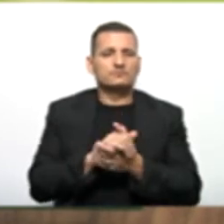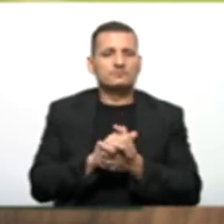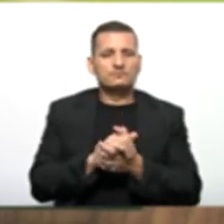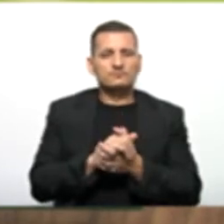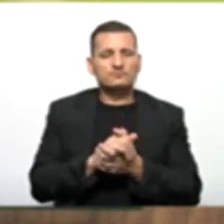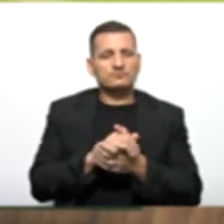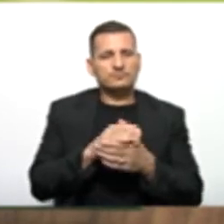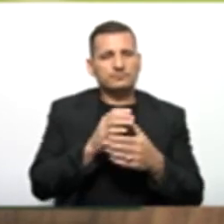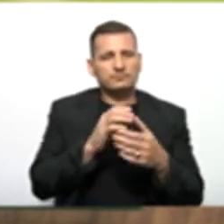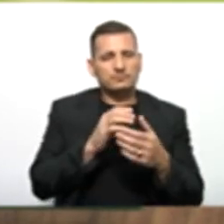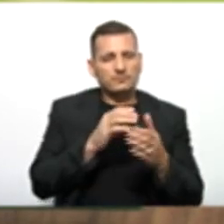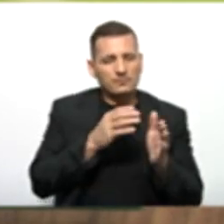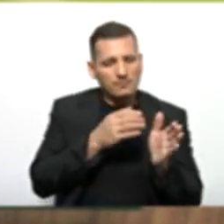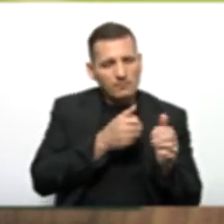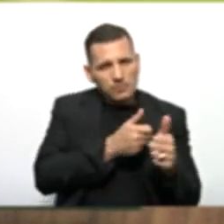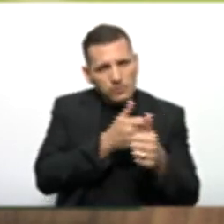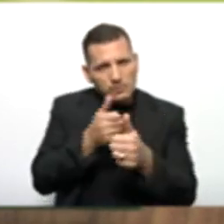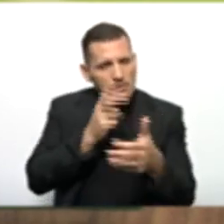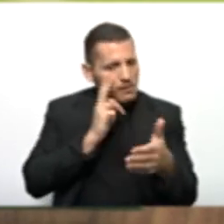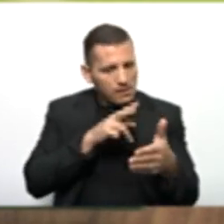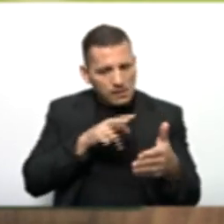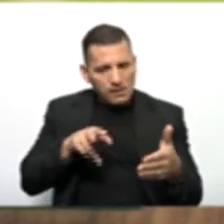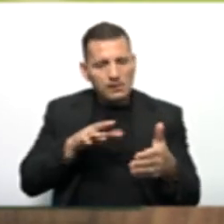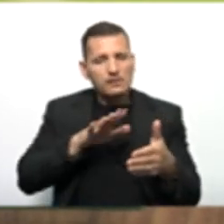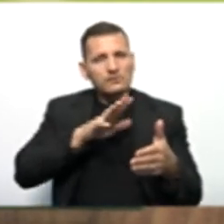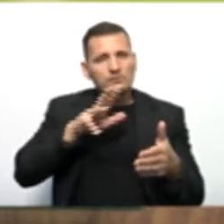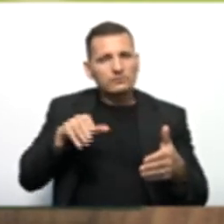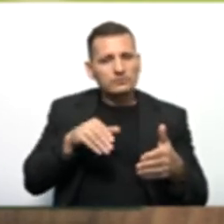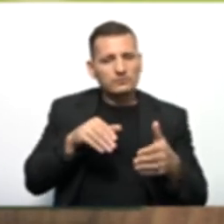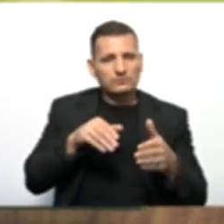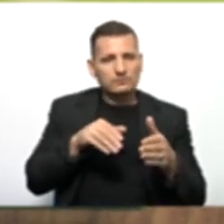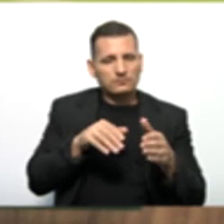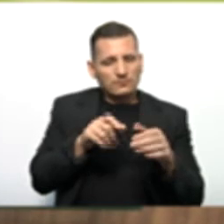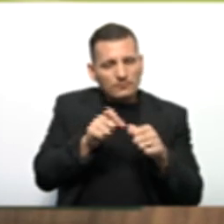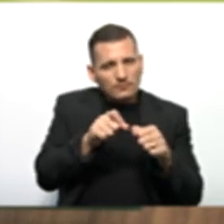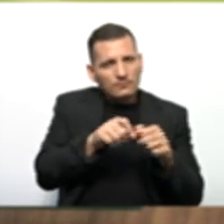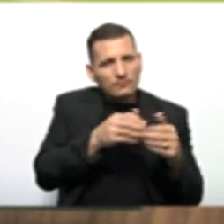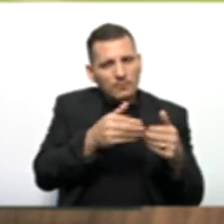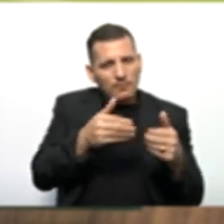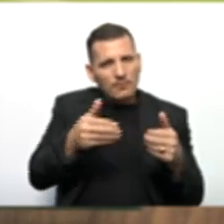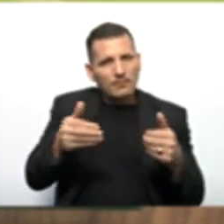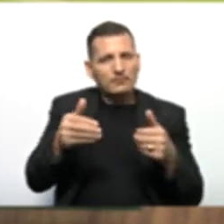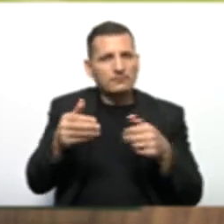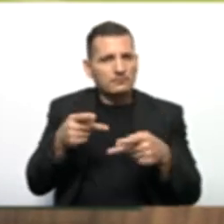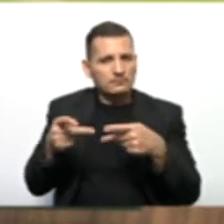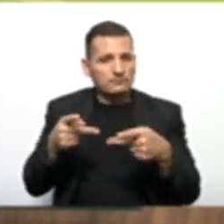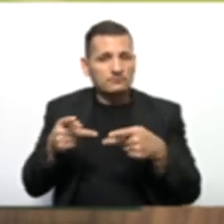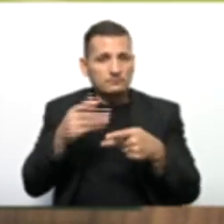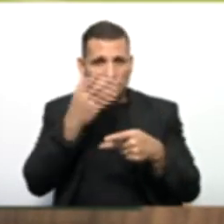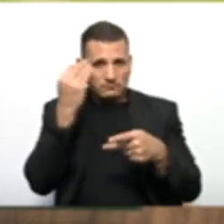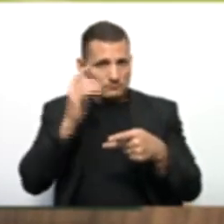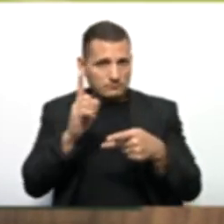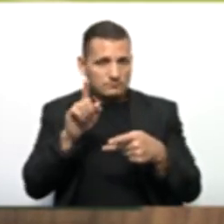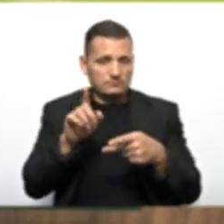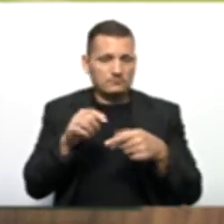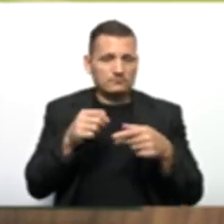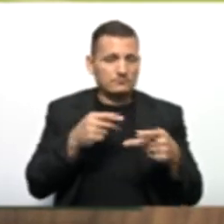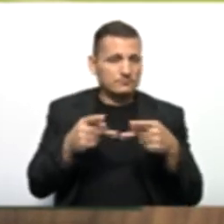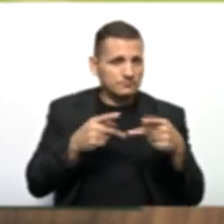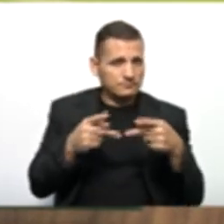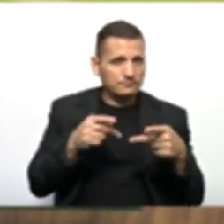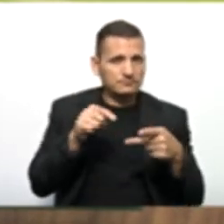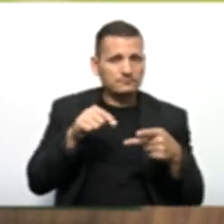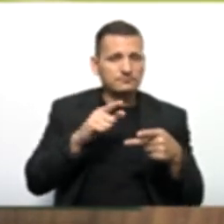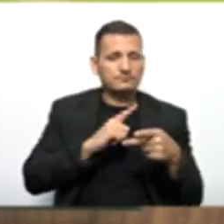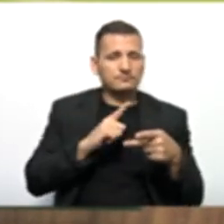de tudo que vai ser executado durante aquele projeto, não esquecendo que o projeto, todo projeto